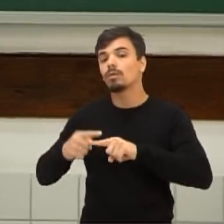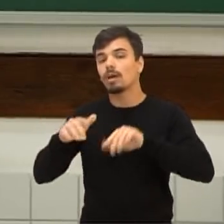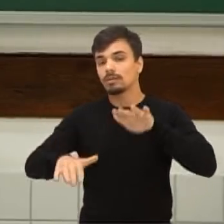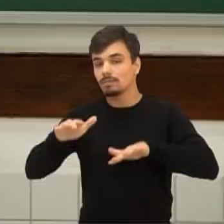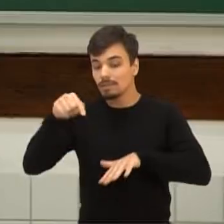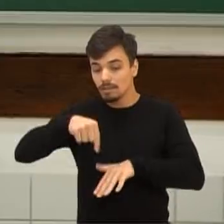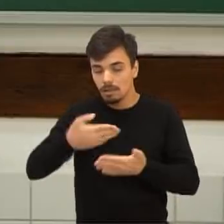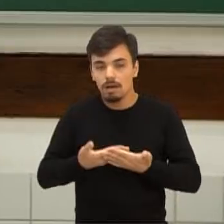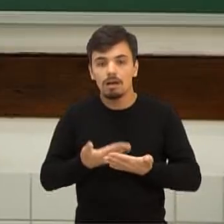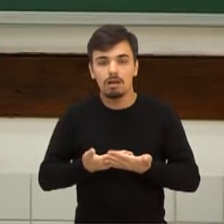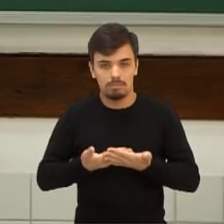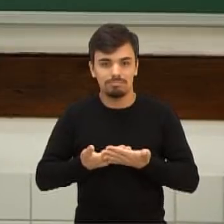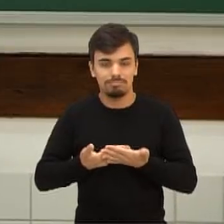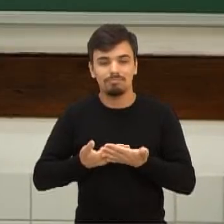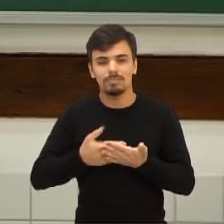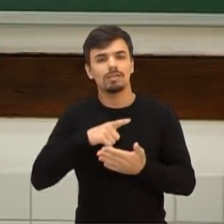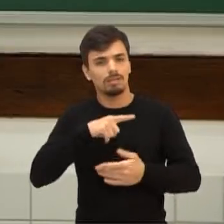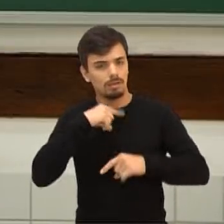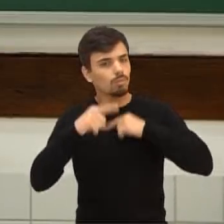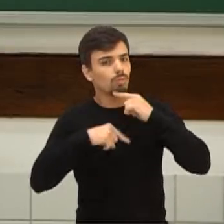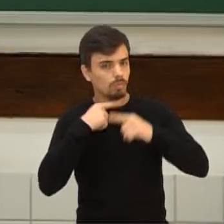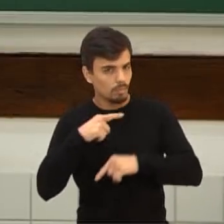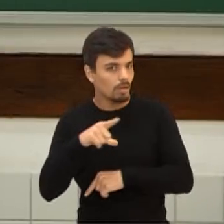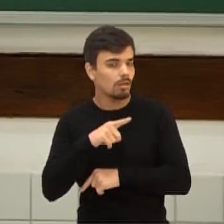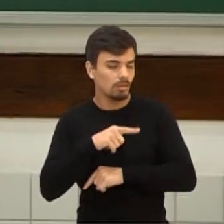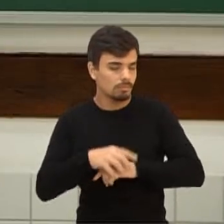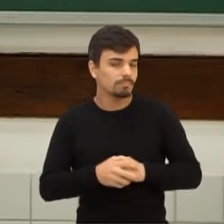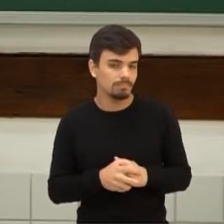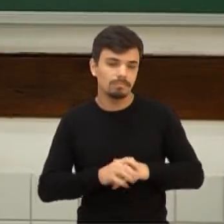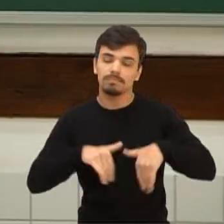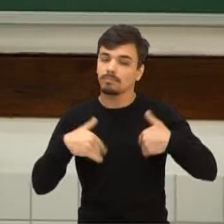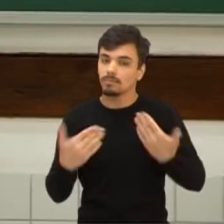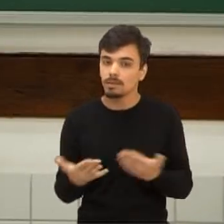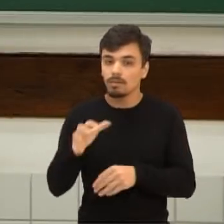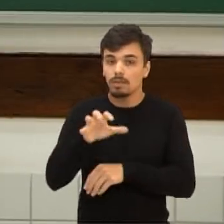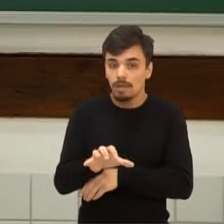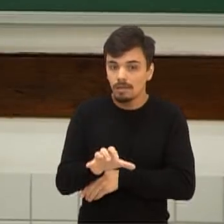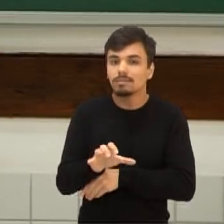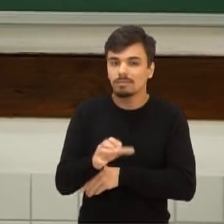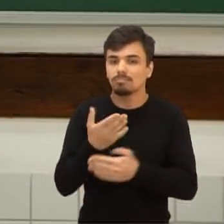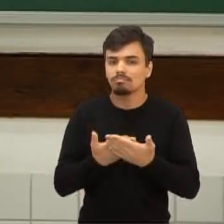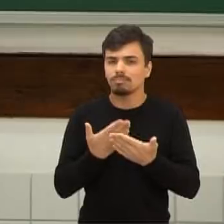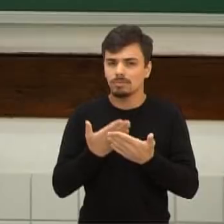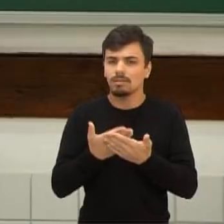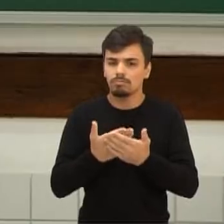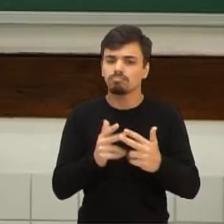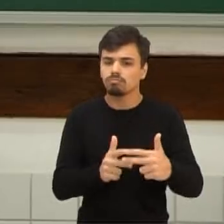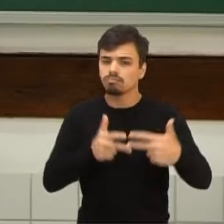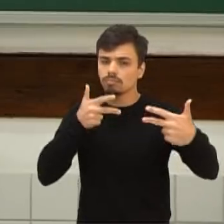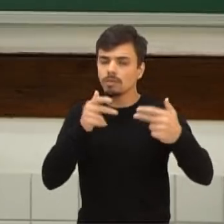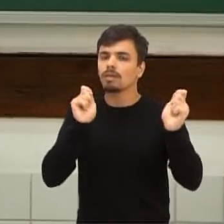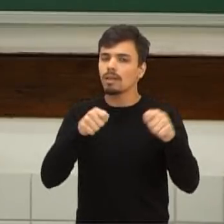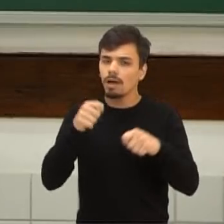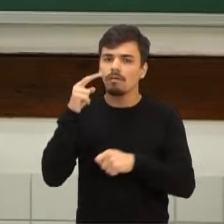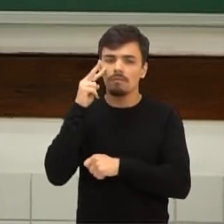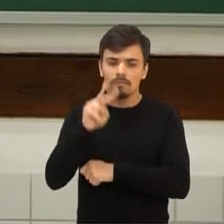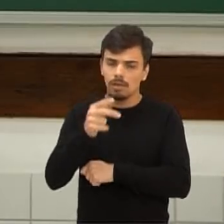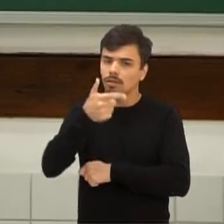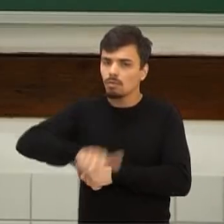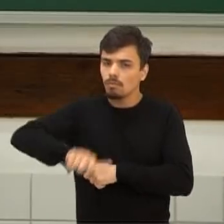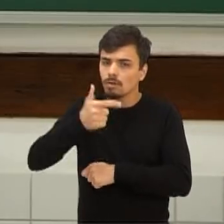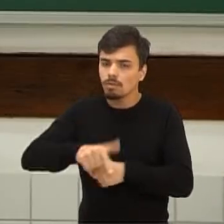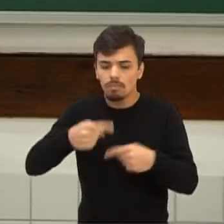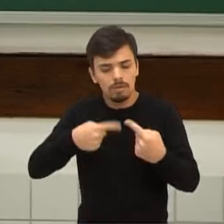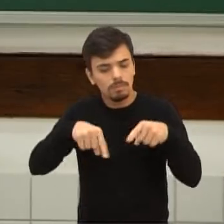aula gravada vocês acabam ficando com alguma dúvida, né? E essa aula online vocês podem assistir várias vezes depois,